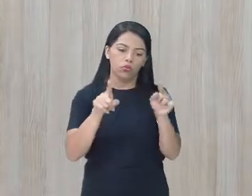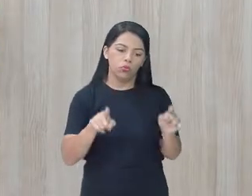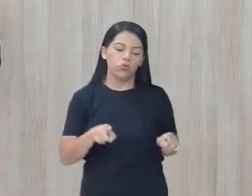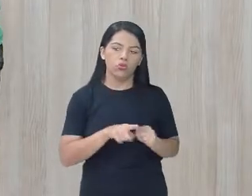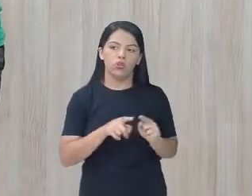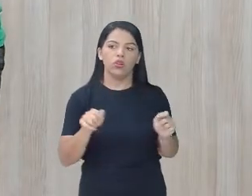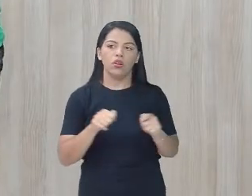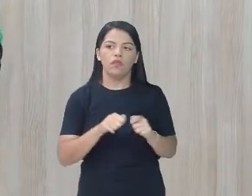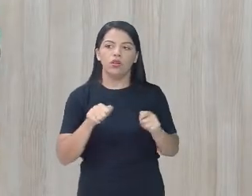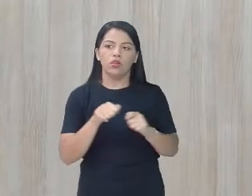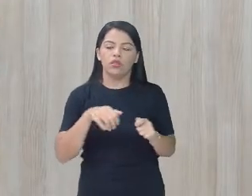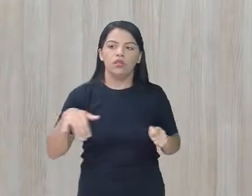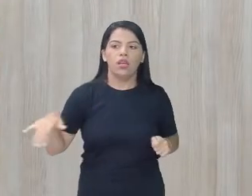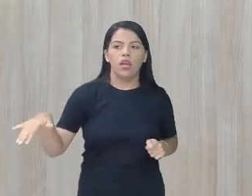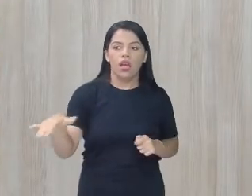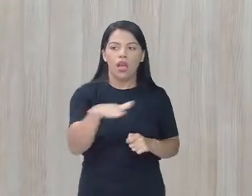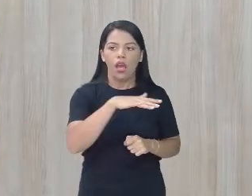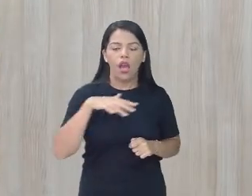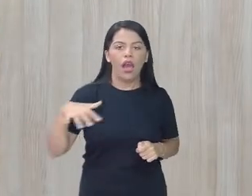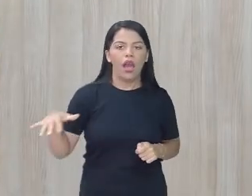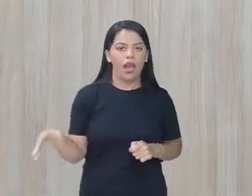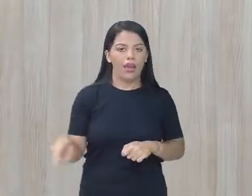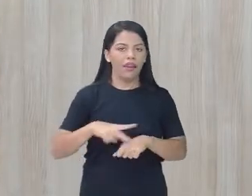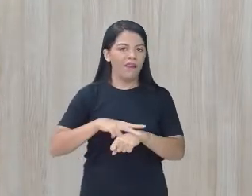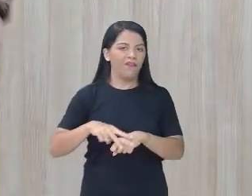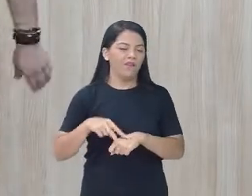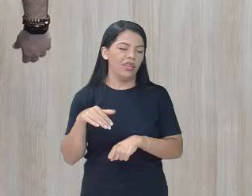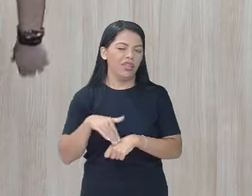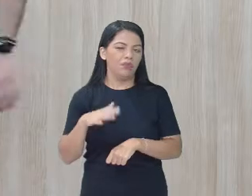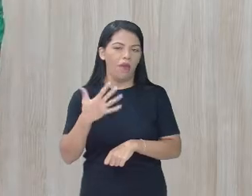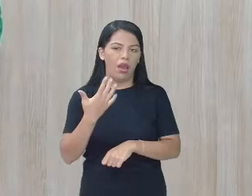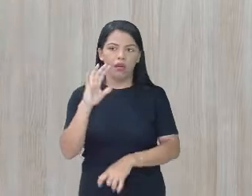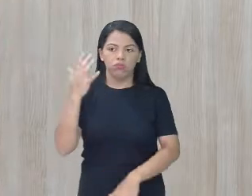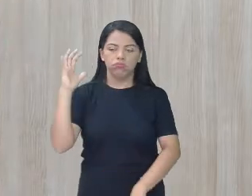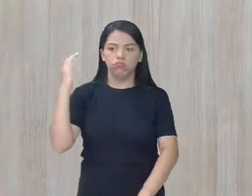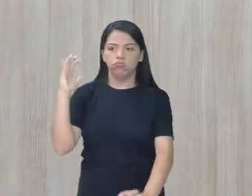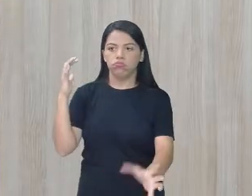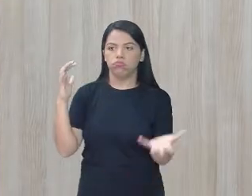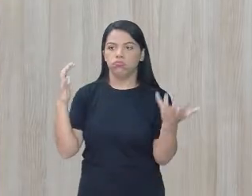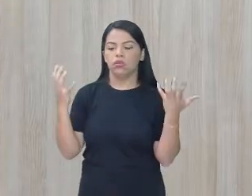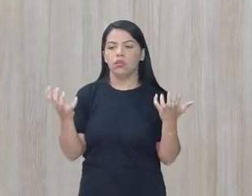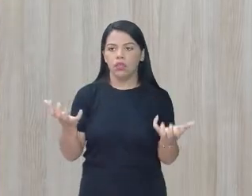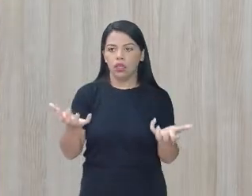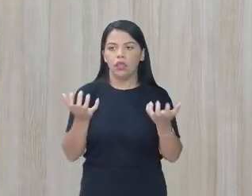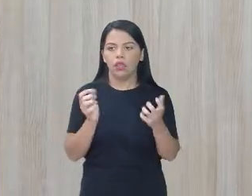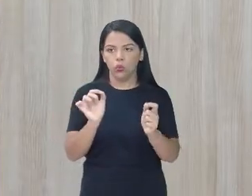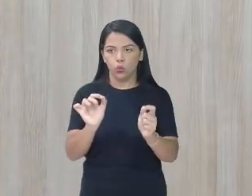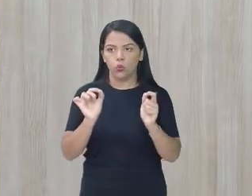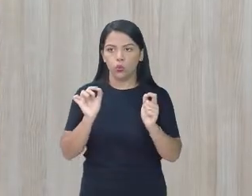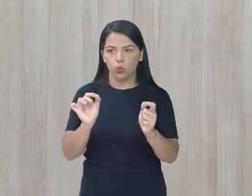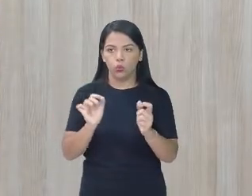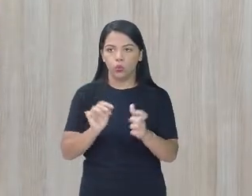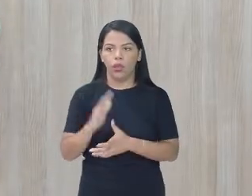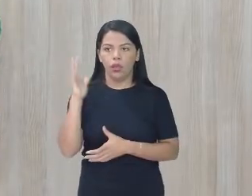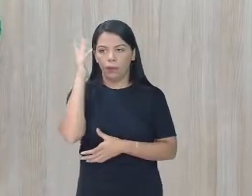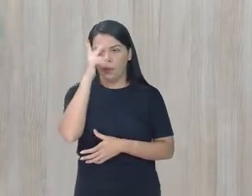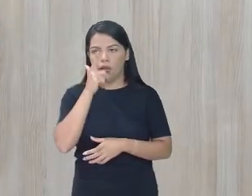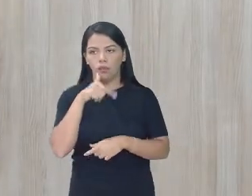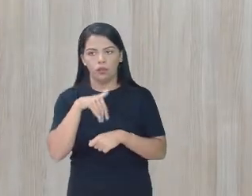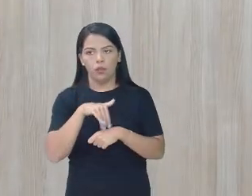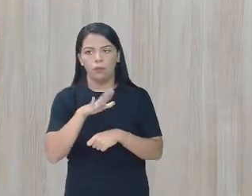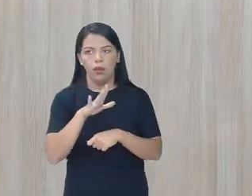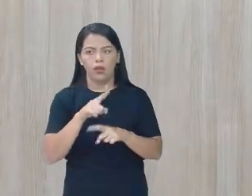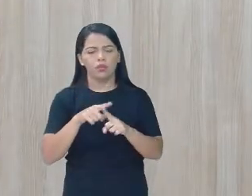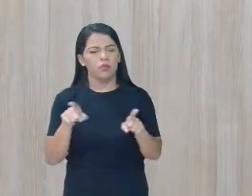tornar aquele espaço, né, em área verde, né, visando não somente, né, o embelezamento, mas também